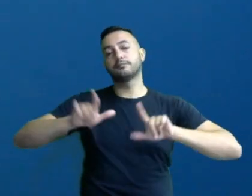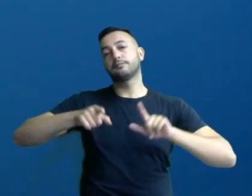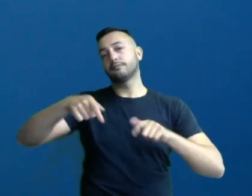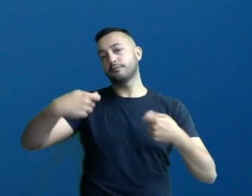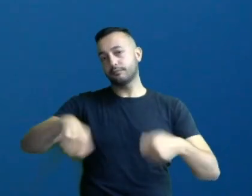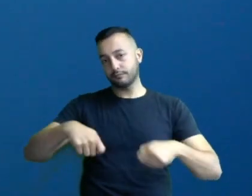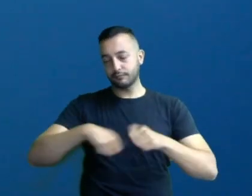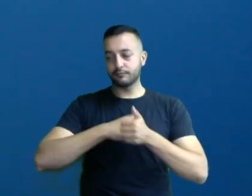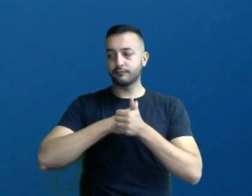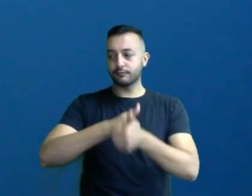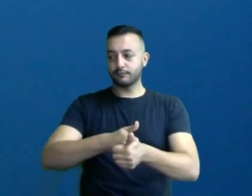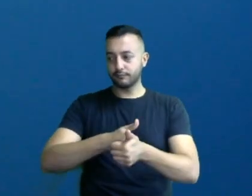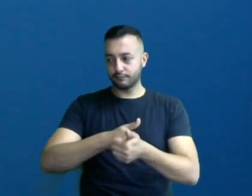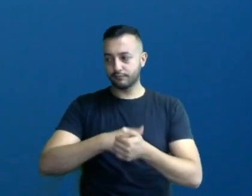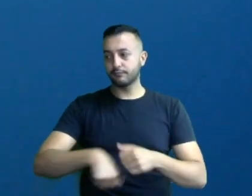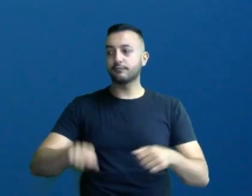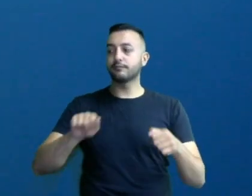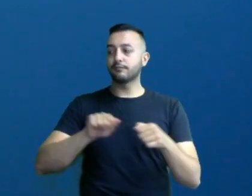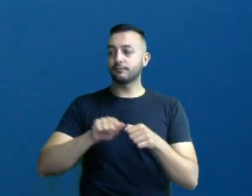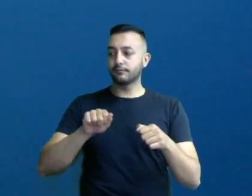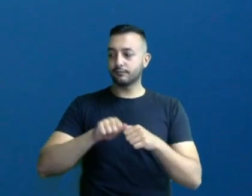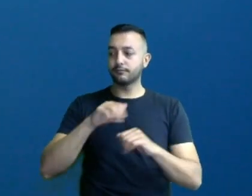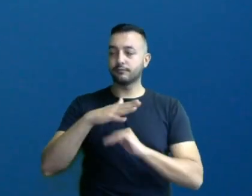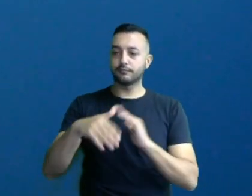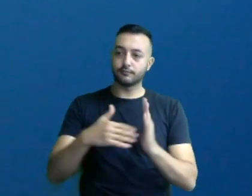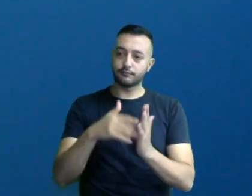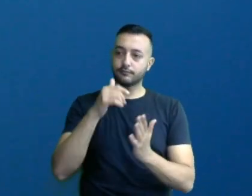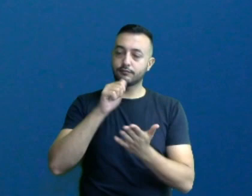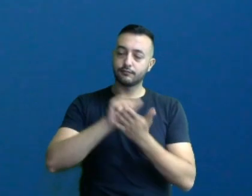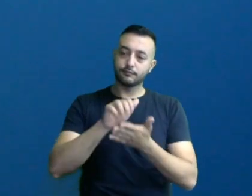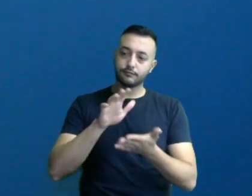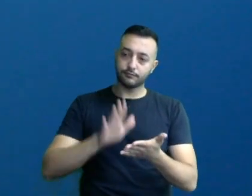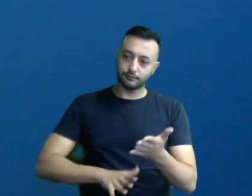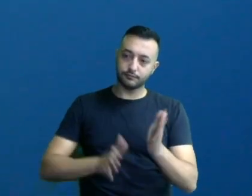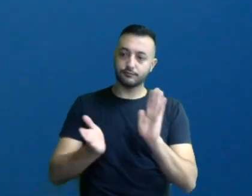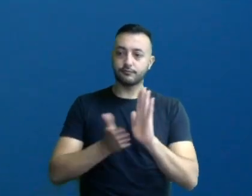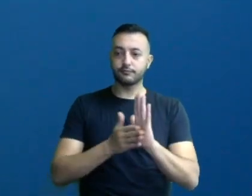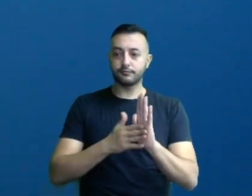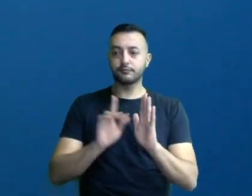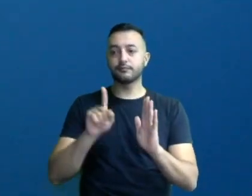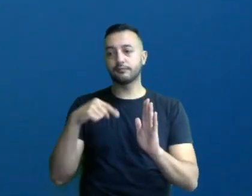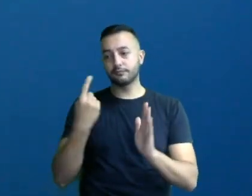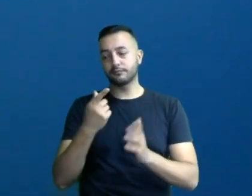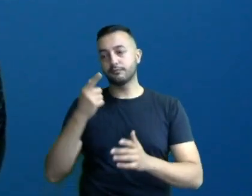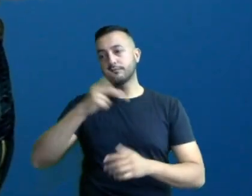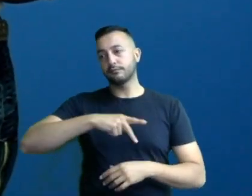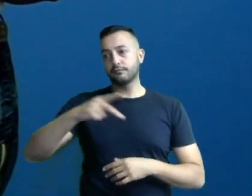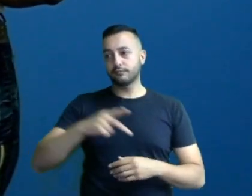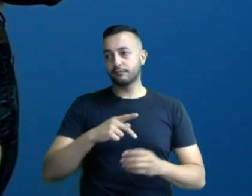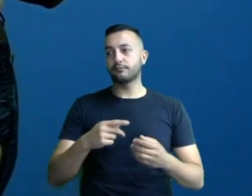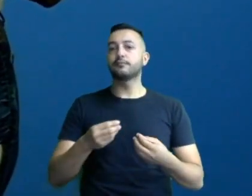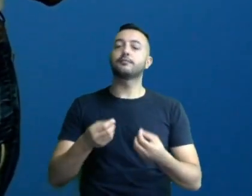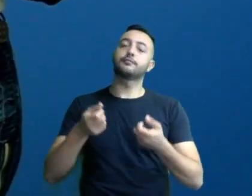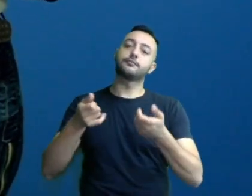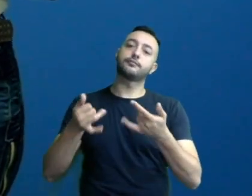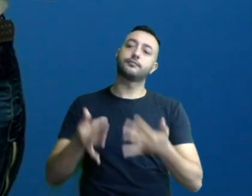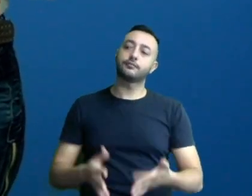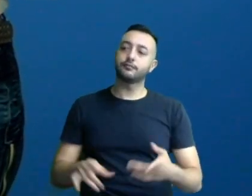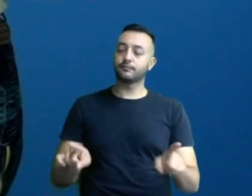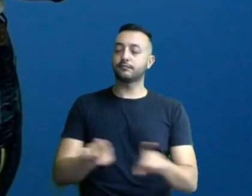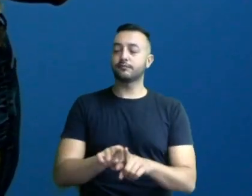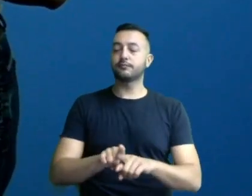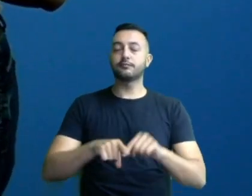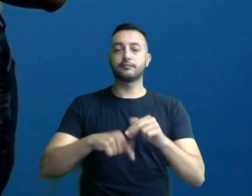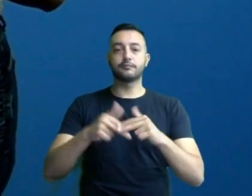precisa acompanhar, realizar todas as atividades propostas, que nós, professores, deixamos aqui para vocês, separar